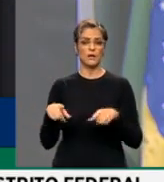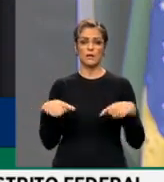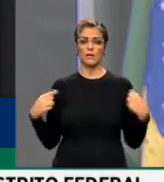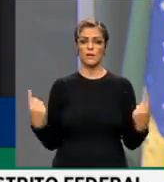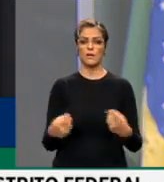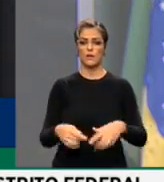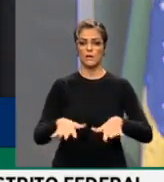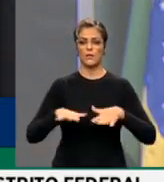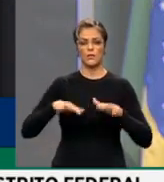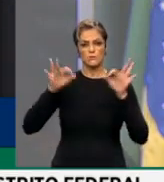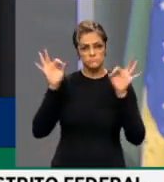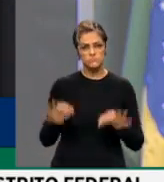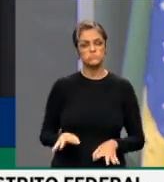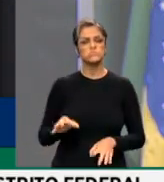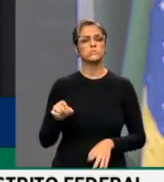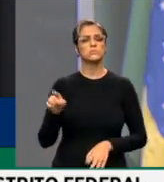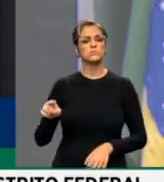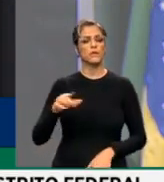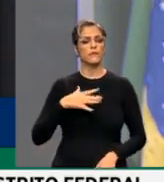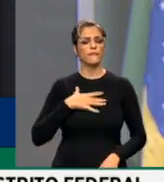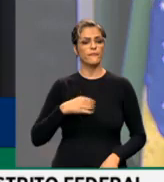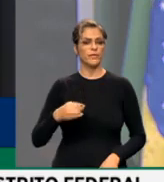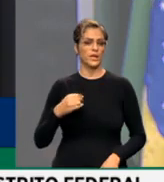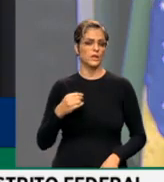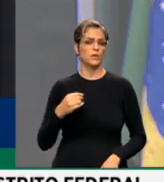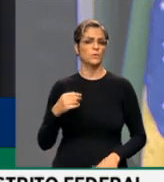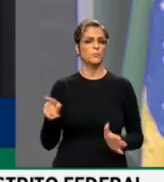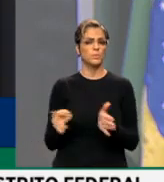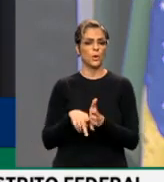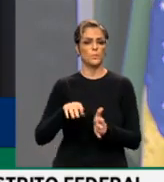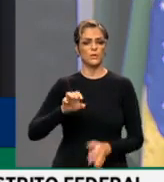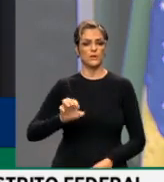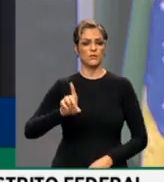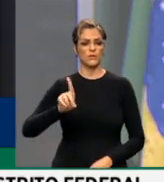a candidatura do filho de Eduardo Campos.